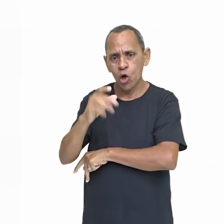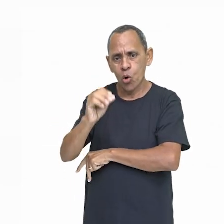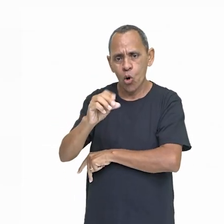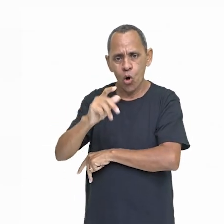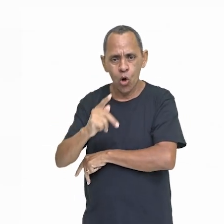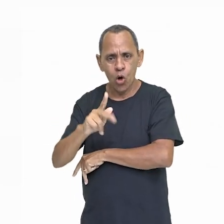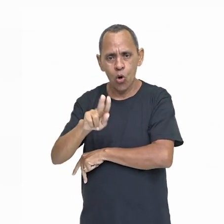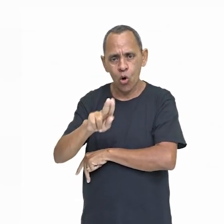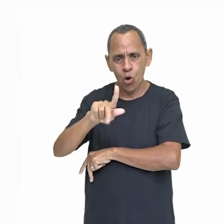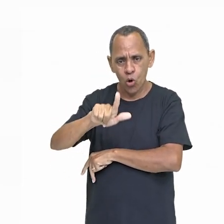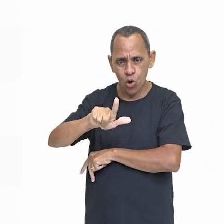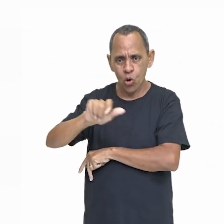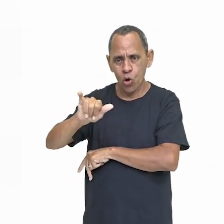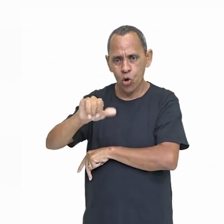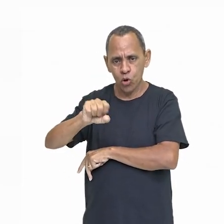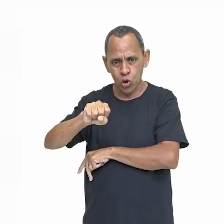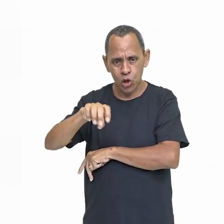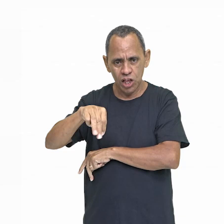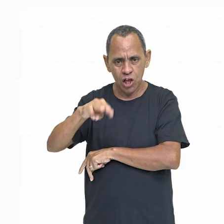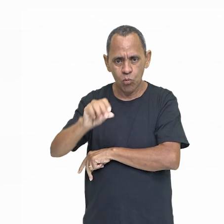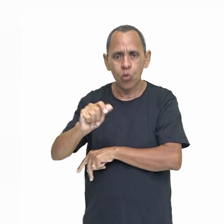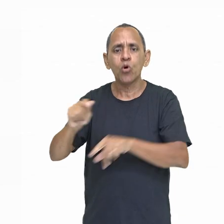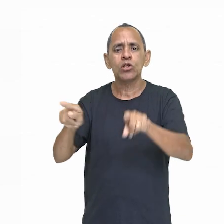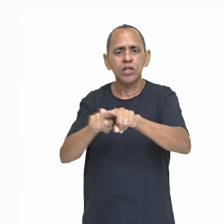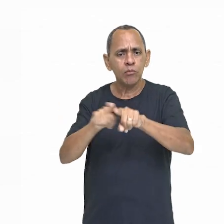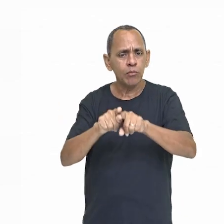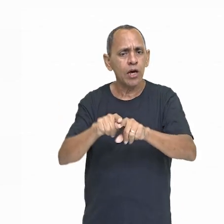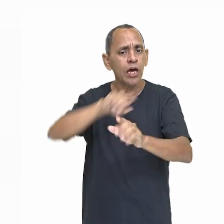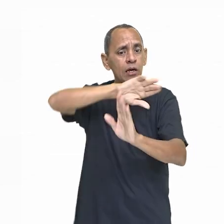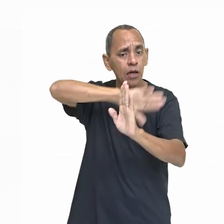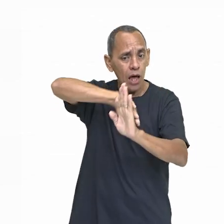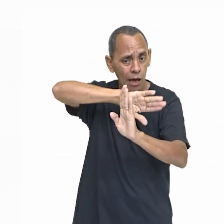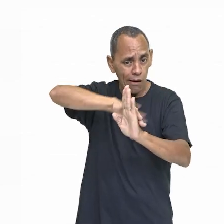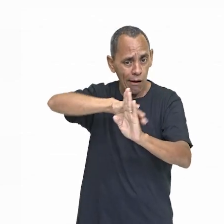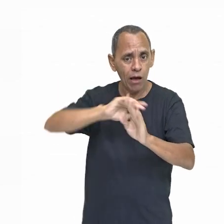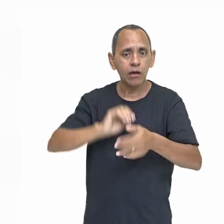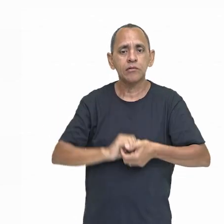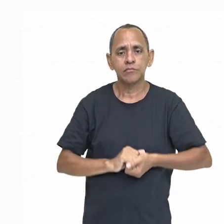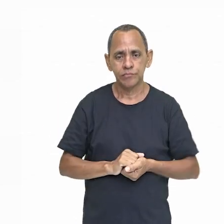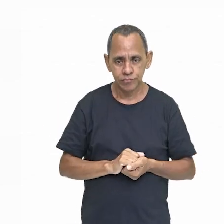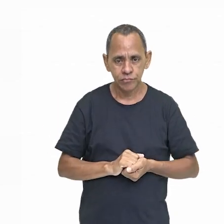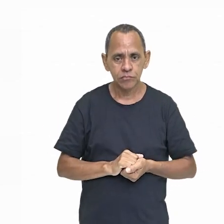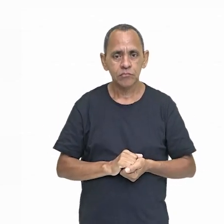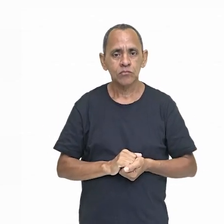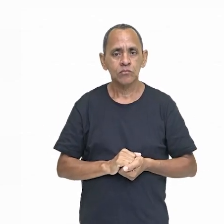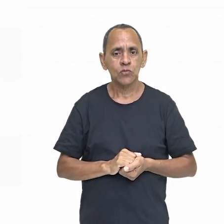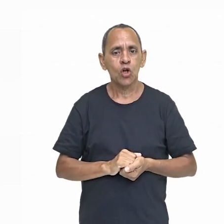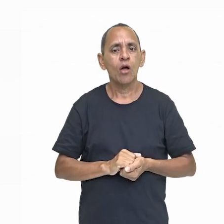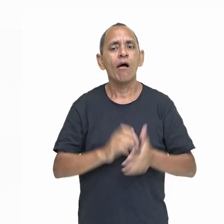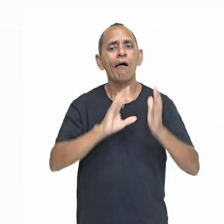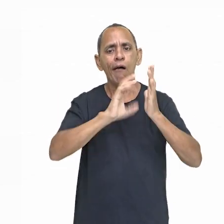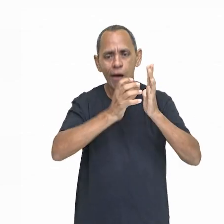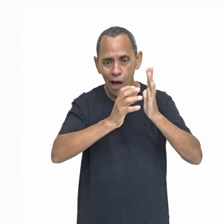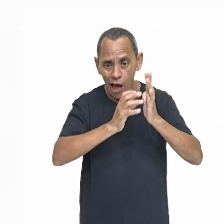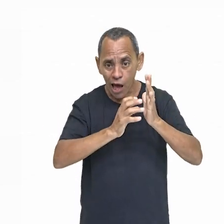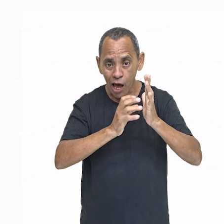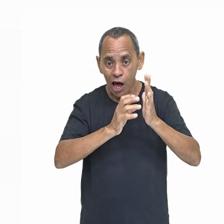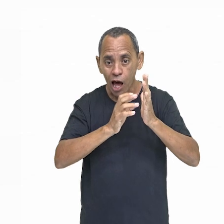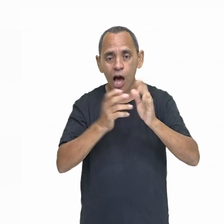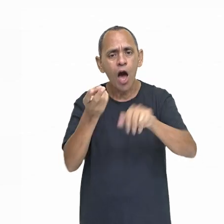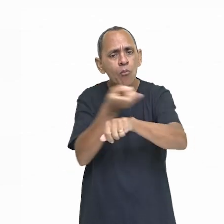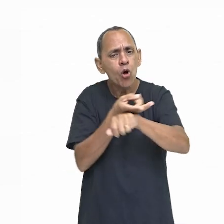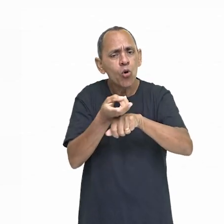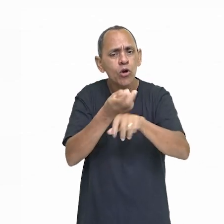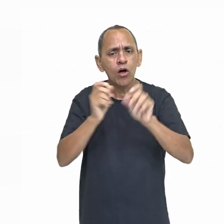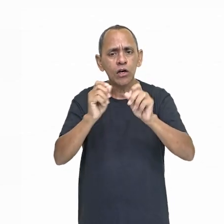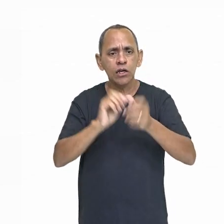abandona o uso até de intermediários ideológicos ou partidários para buscar na